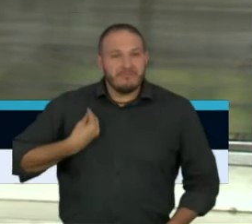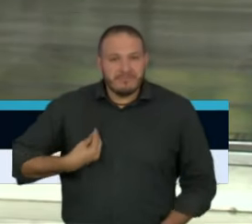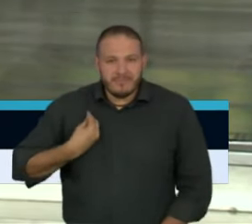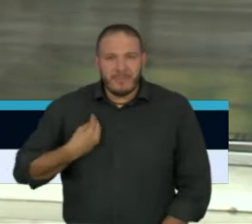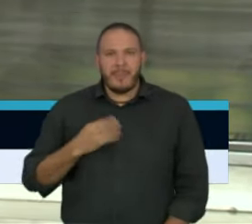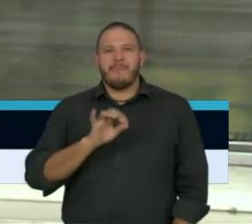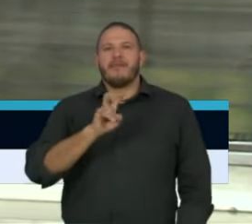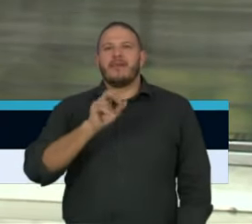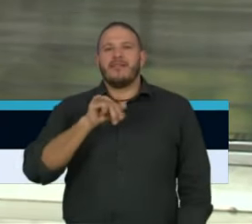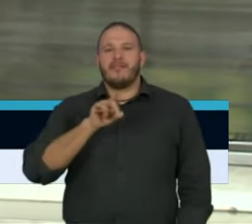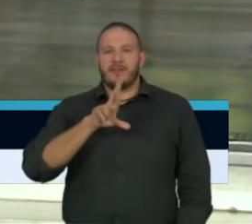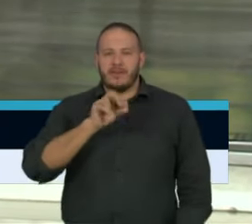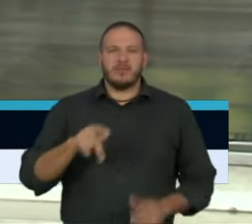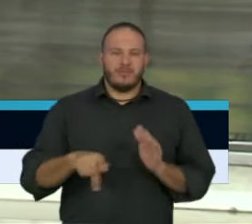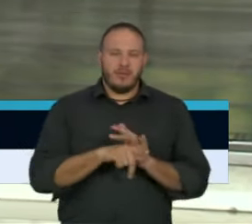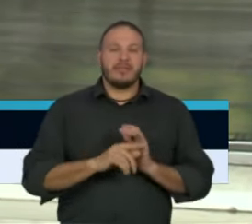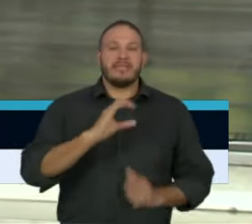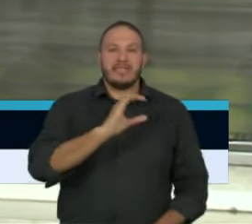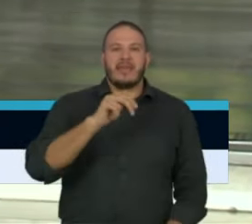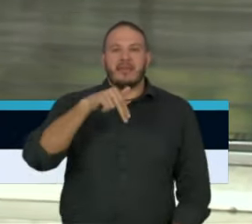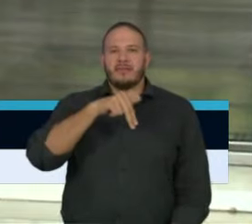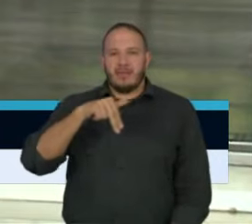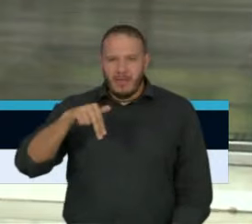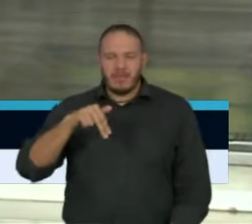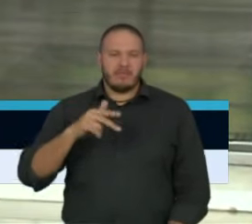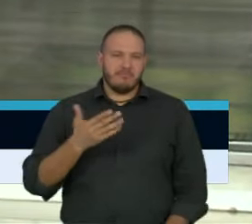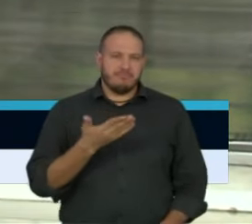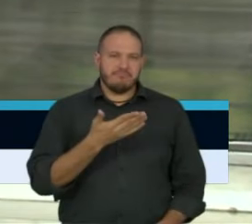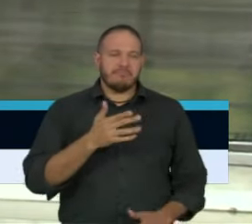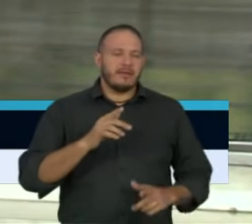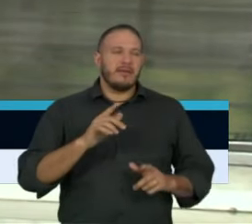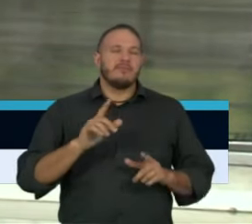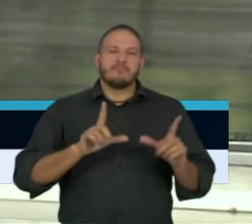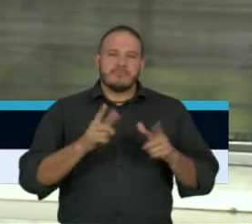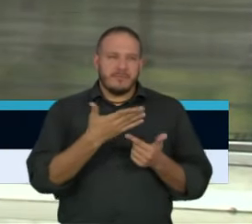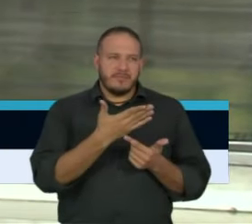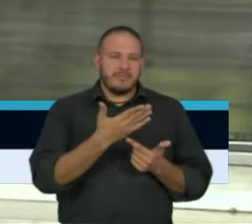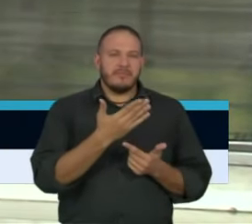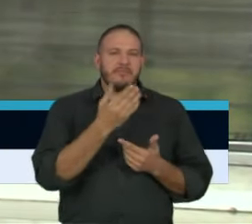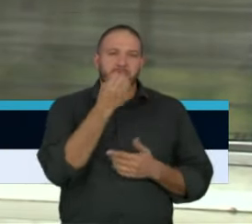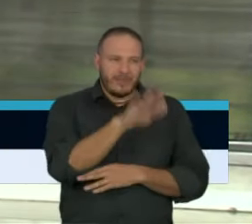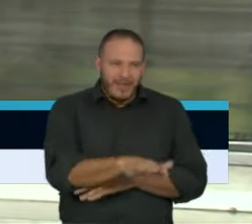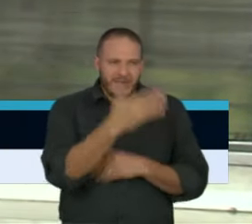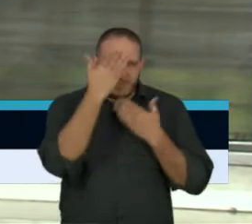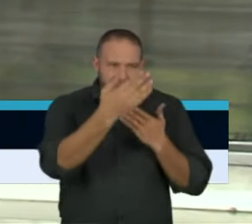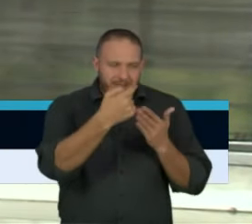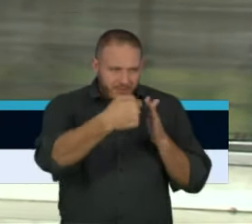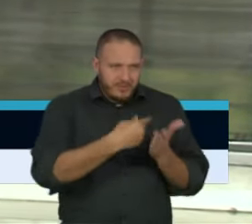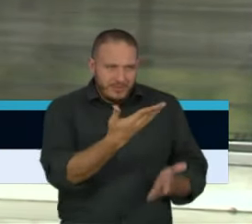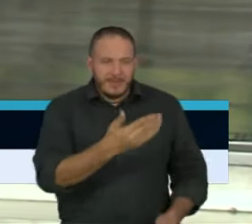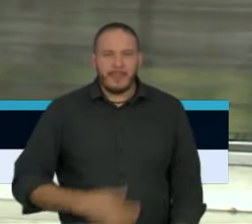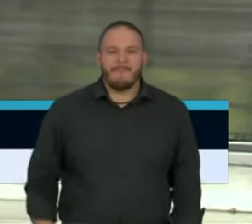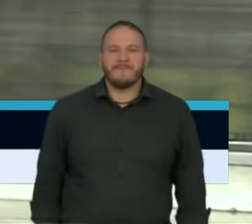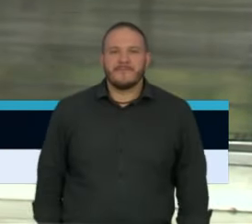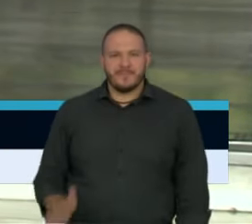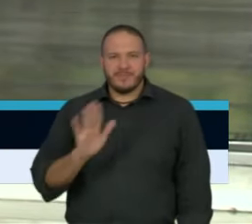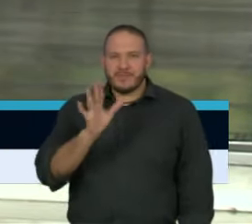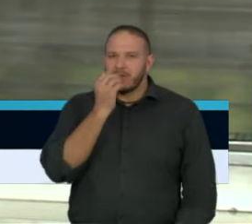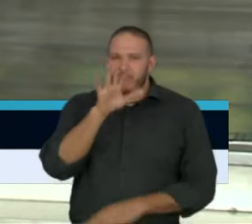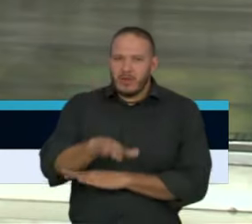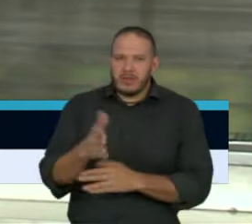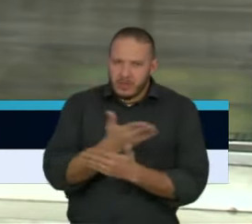Evandro Cini, da CNN. Evandro, boa tarde, obrigado pela sua presença. Sua pergunta, por favor. Muito boa tarde a todos.